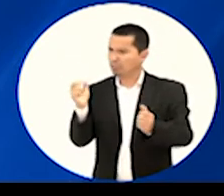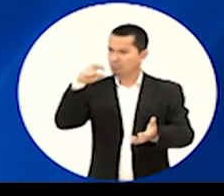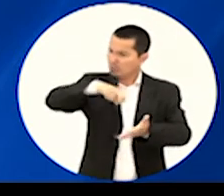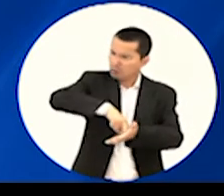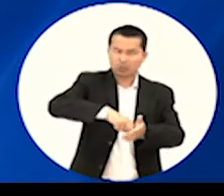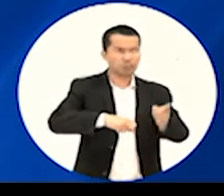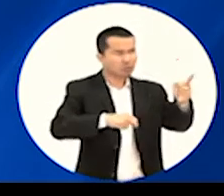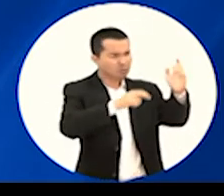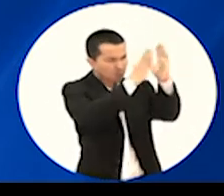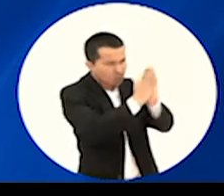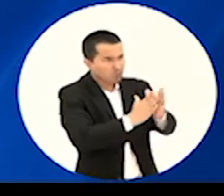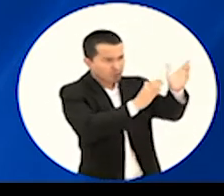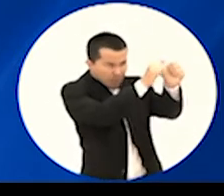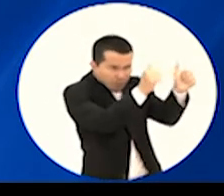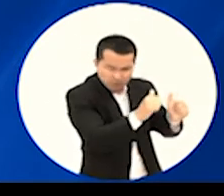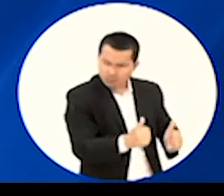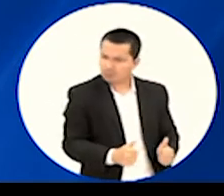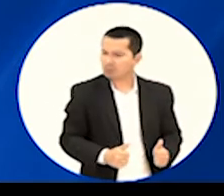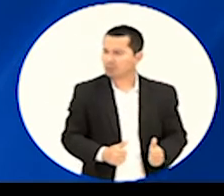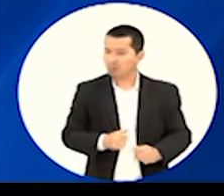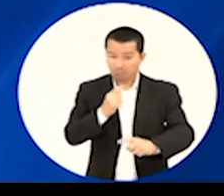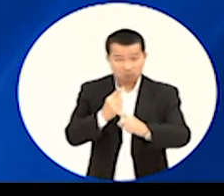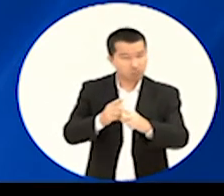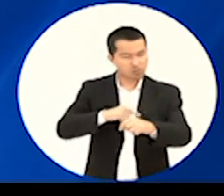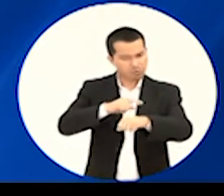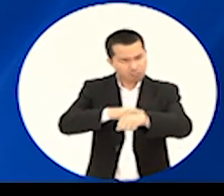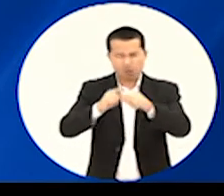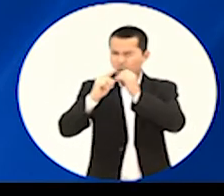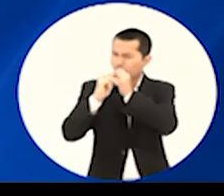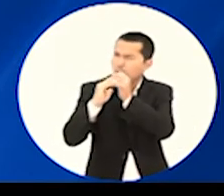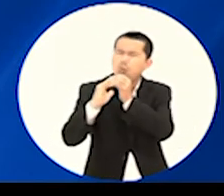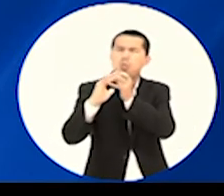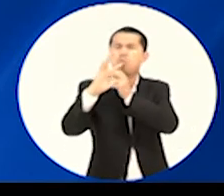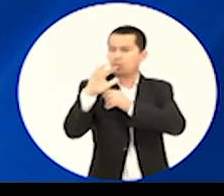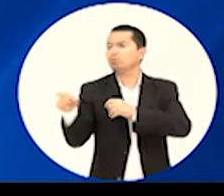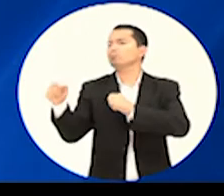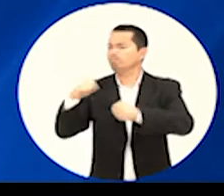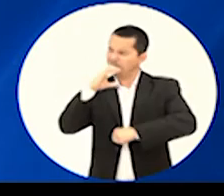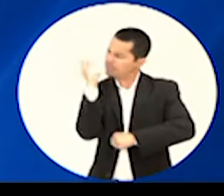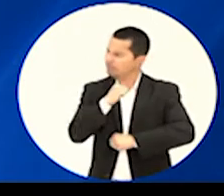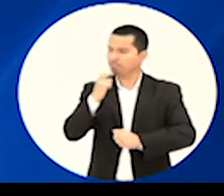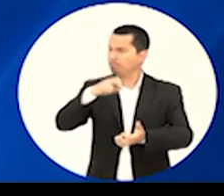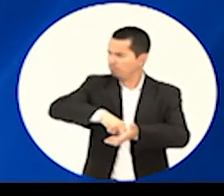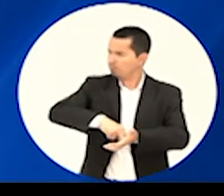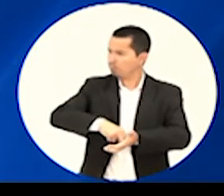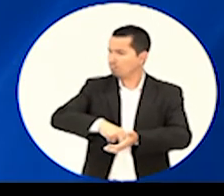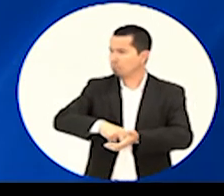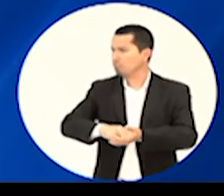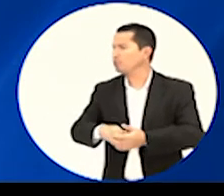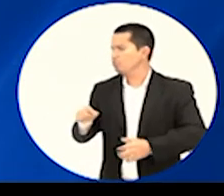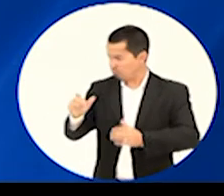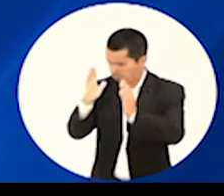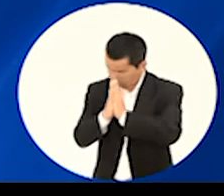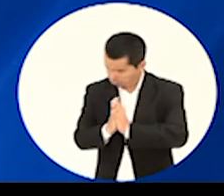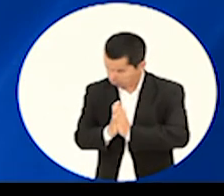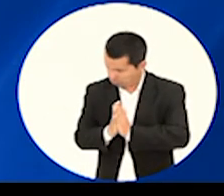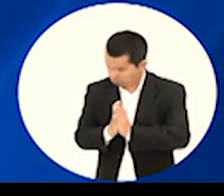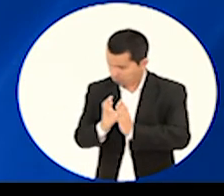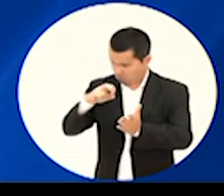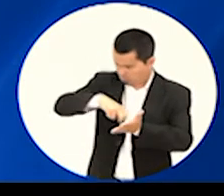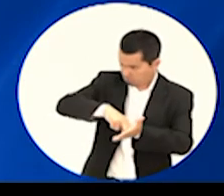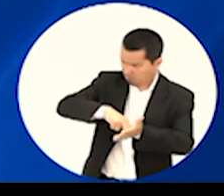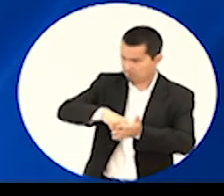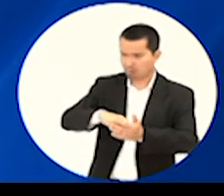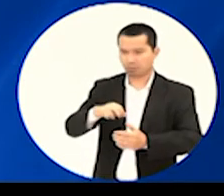se ajoelhar e adorar a estátua logo que os instrumentos musicais começarem a tocar?